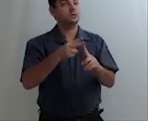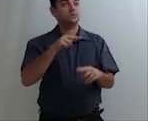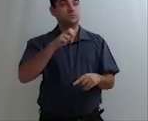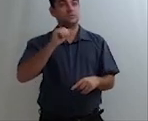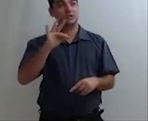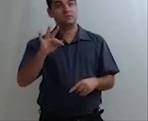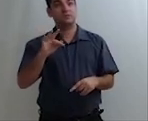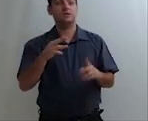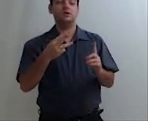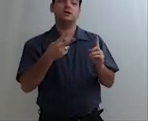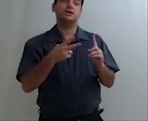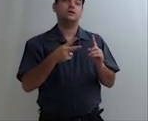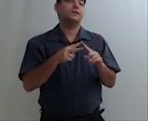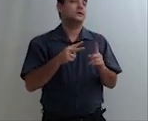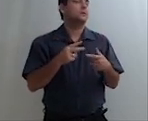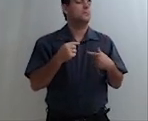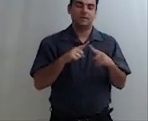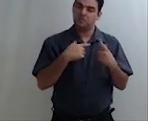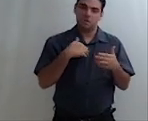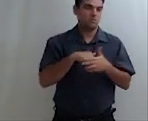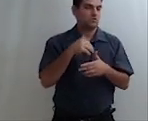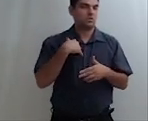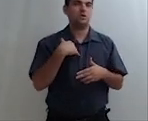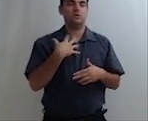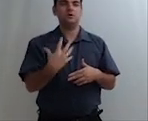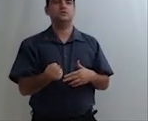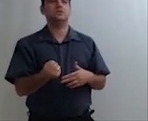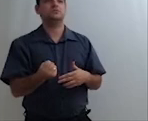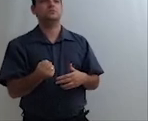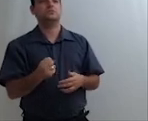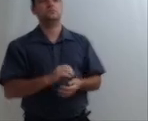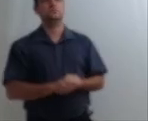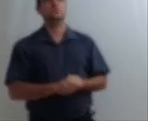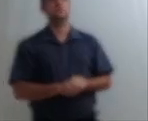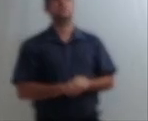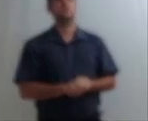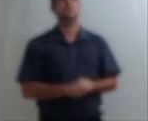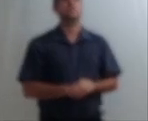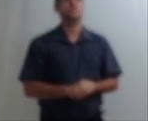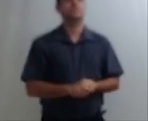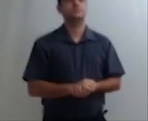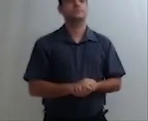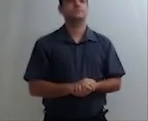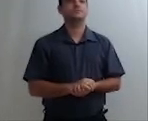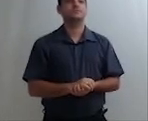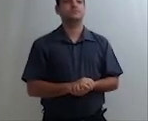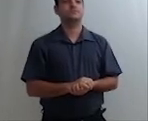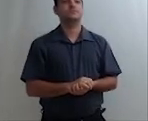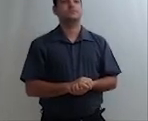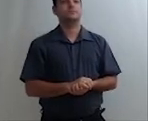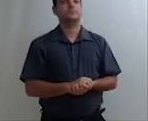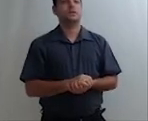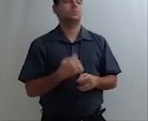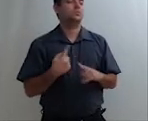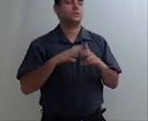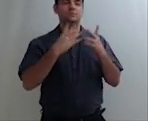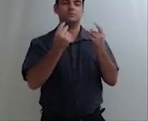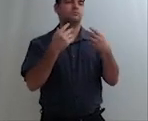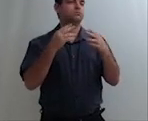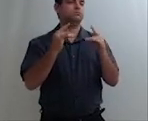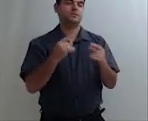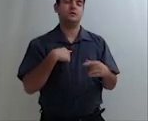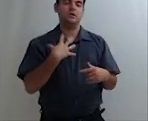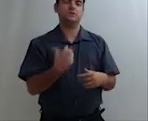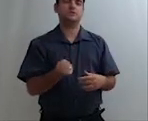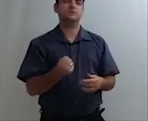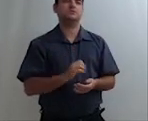e pelo meu voto denegando a ordem pois não examinando todas as questões e denegando a